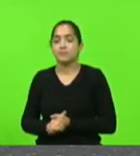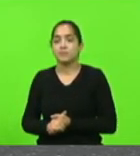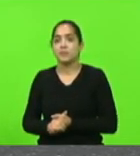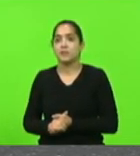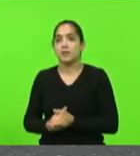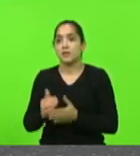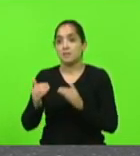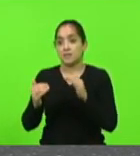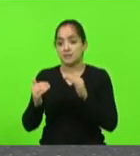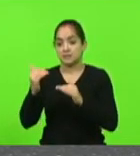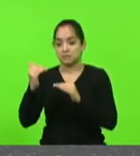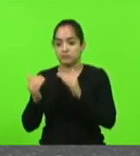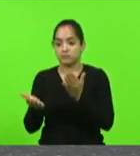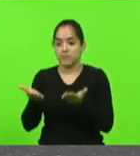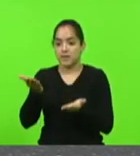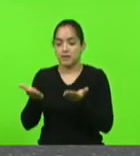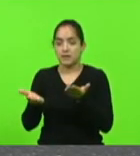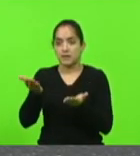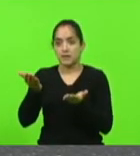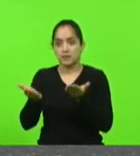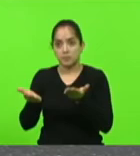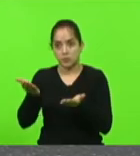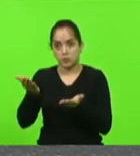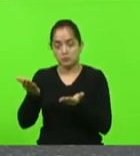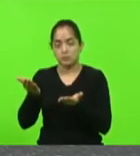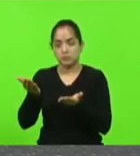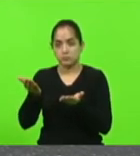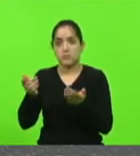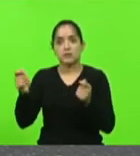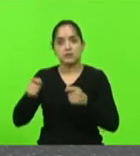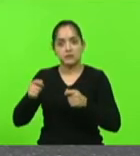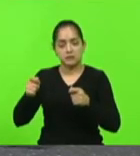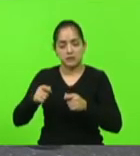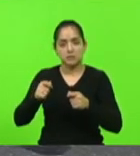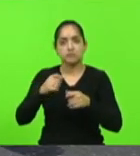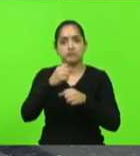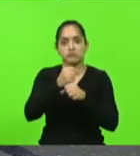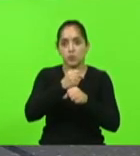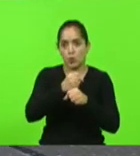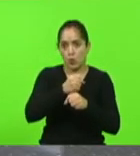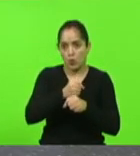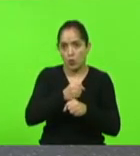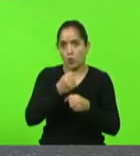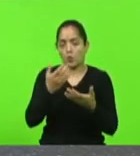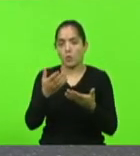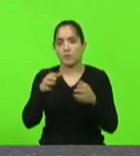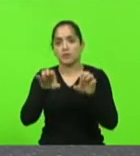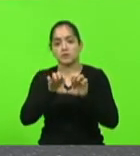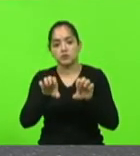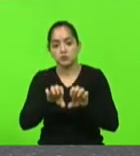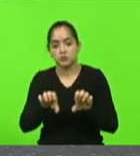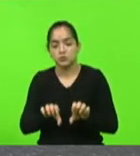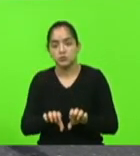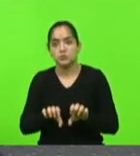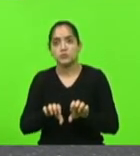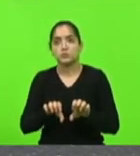está permitindo que o estado efetivamente construa obras, não apenas na área de infraestrutura,